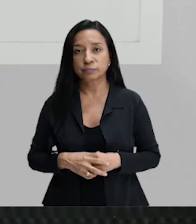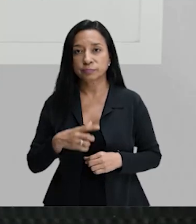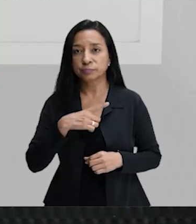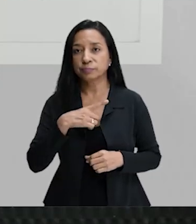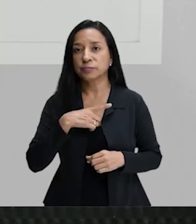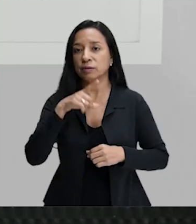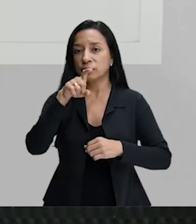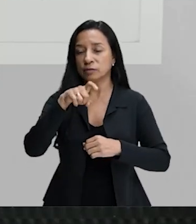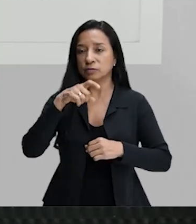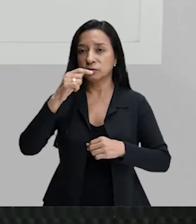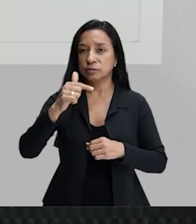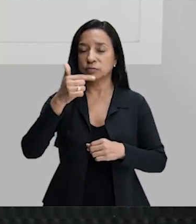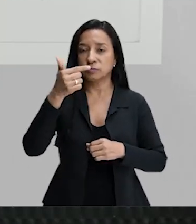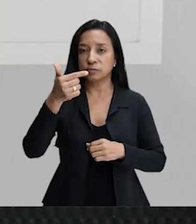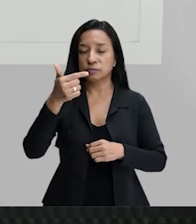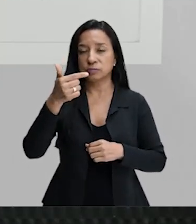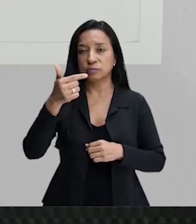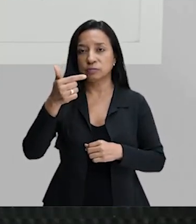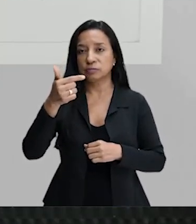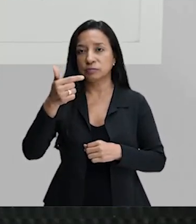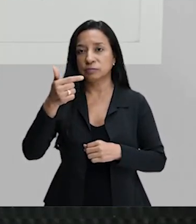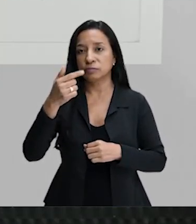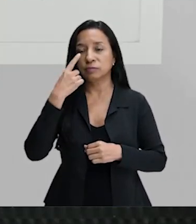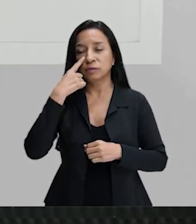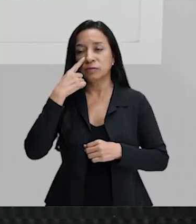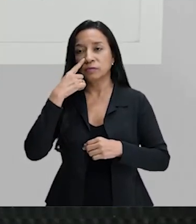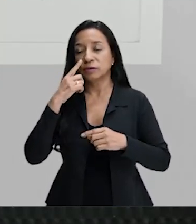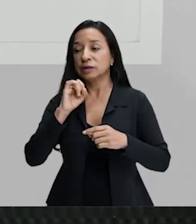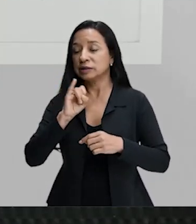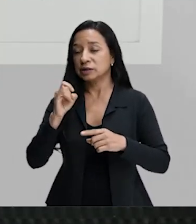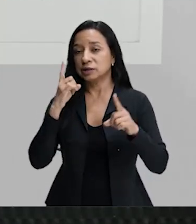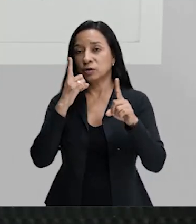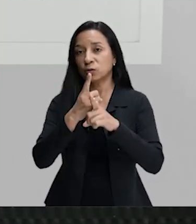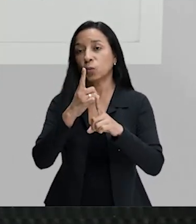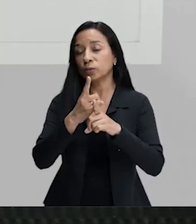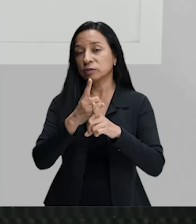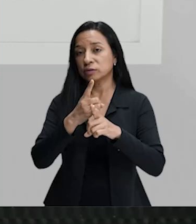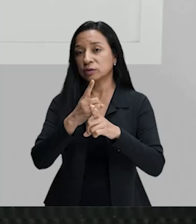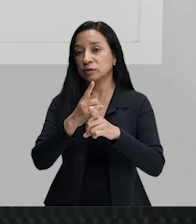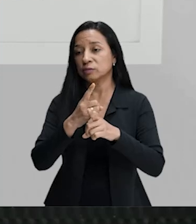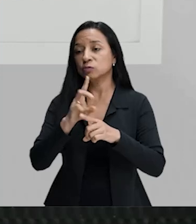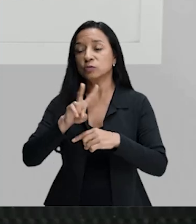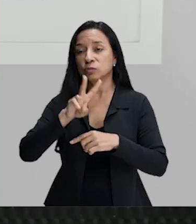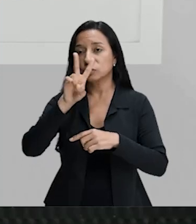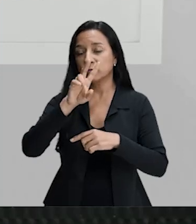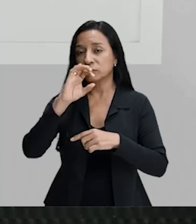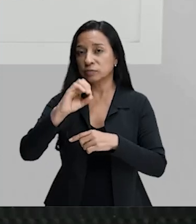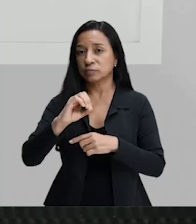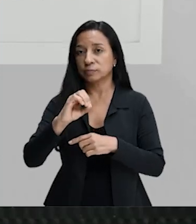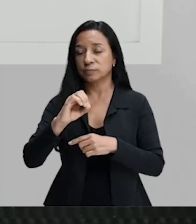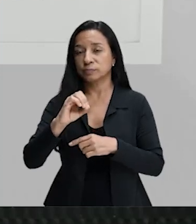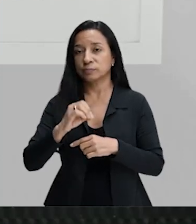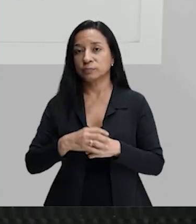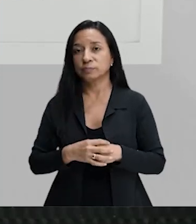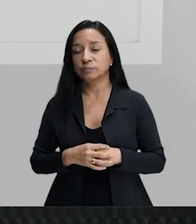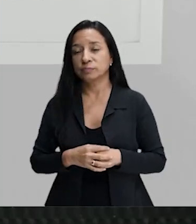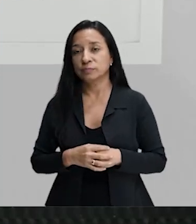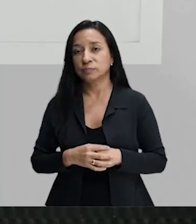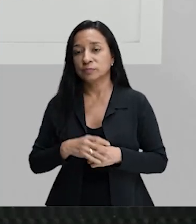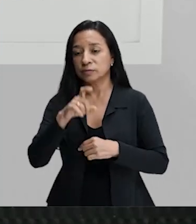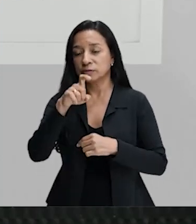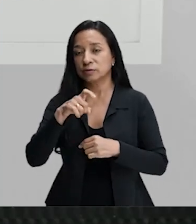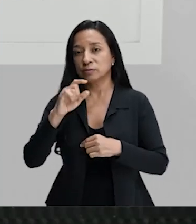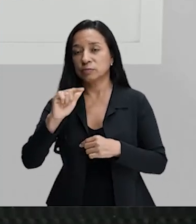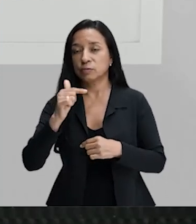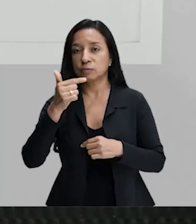cubo. Vamos ver se nós encontramos aqui as raízes e a gente pode escrever isso na forma decomposta. Tem aqui x